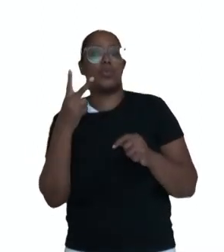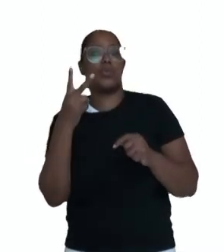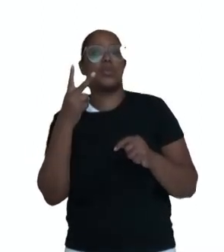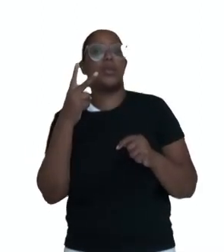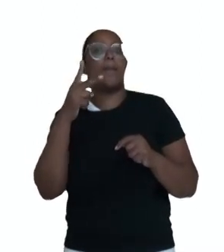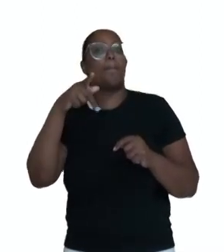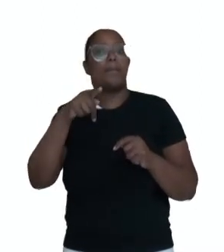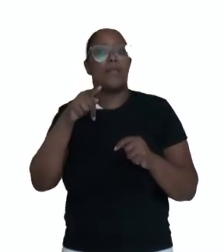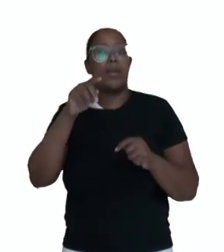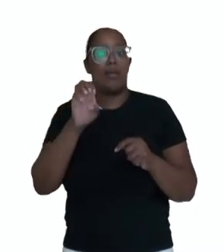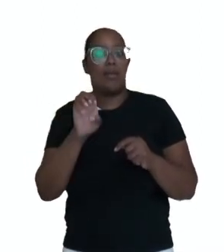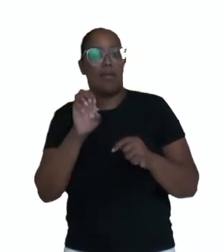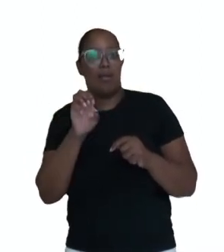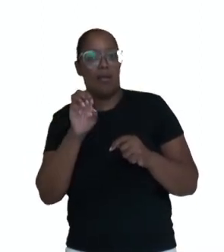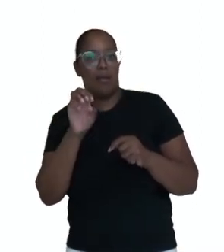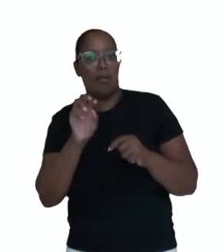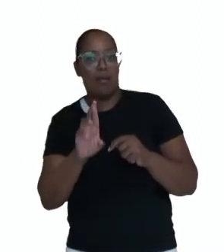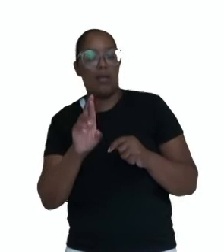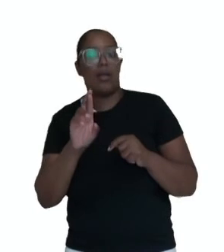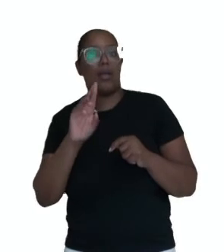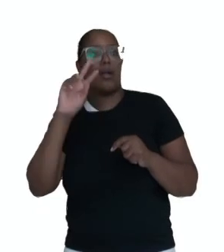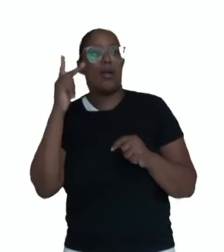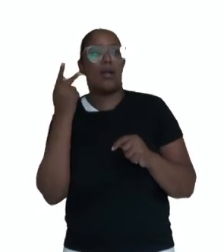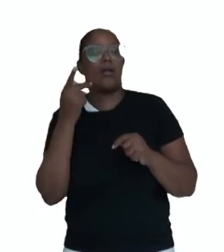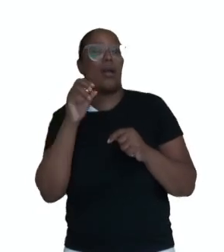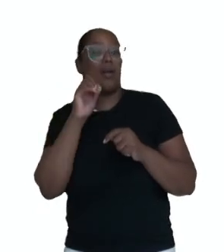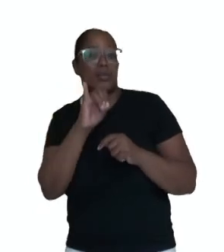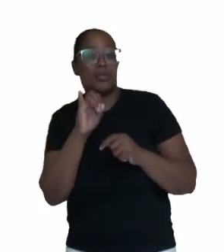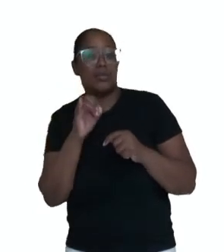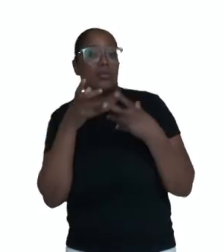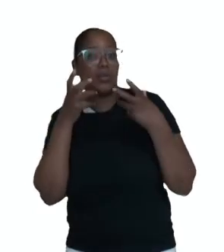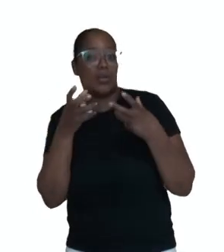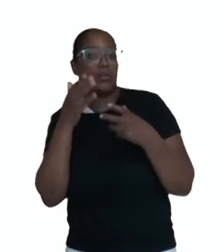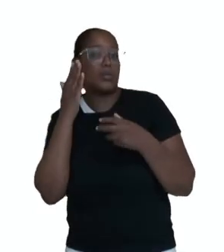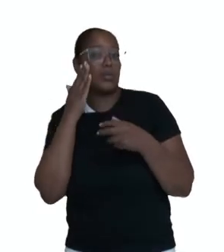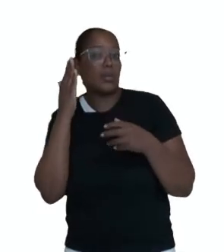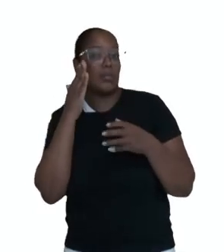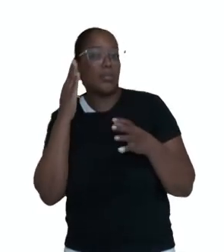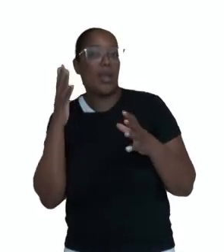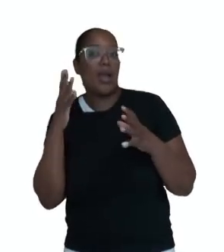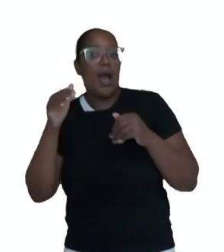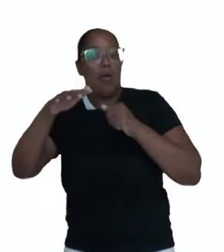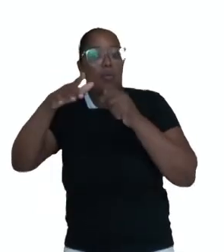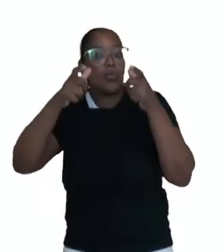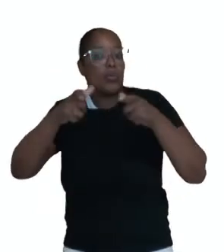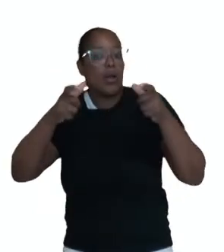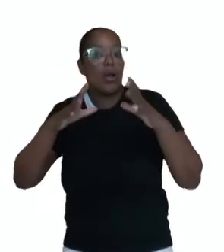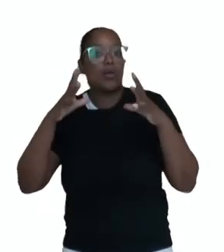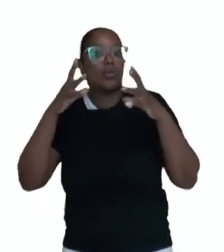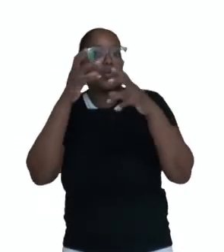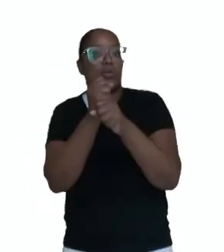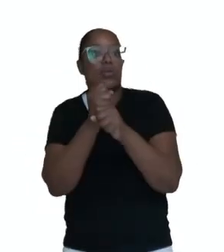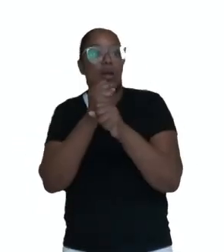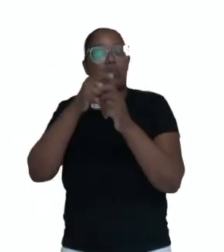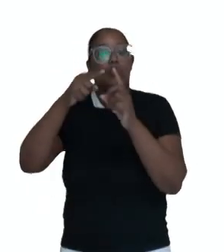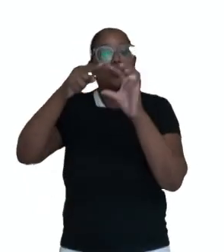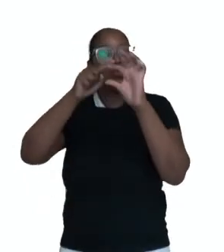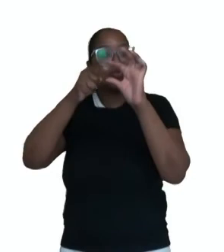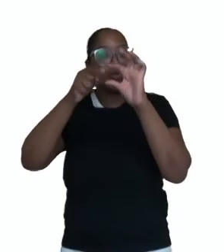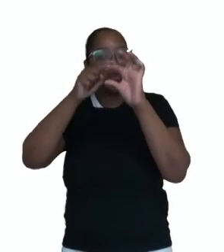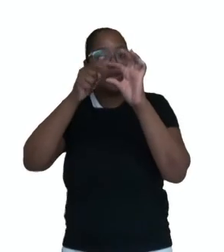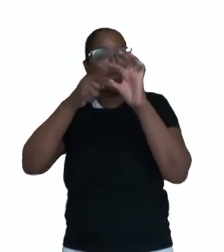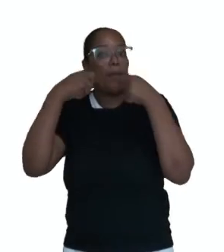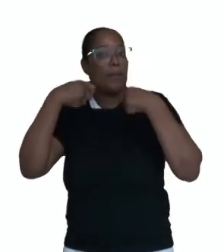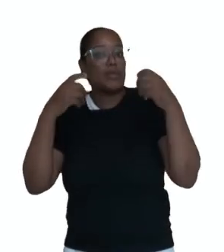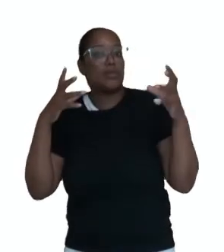2πrh. Tranquilo? Agora, quando eu quero saber a área total de um círculo, o que eu tenho que fazer? Somar as áreas